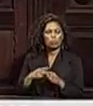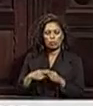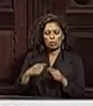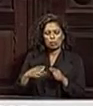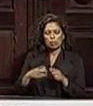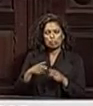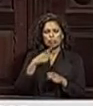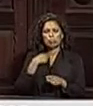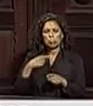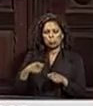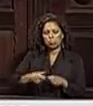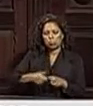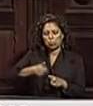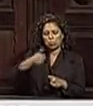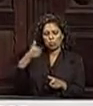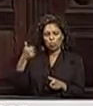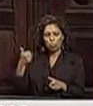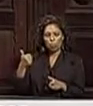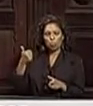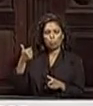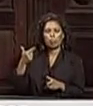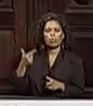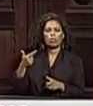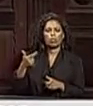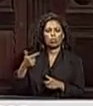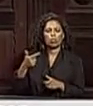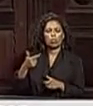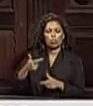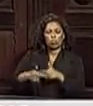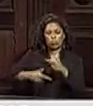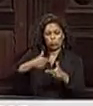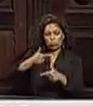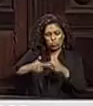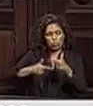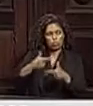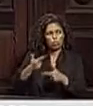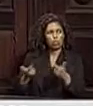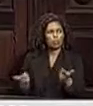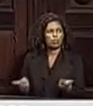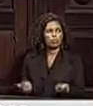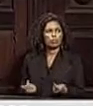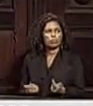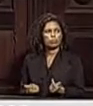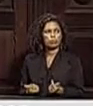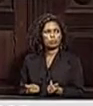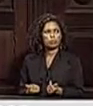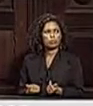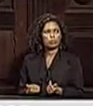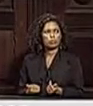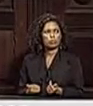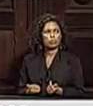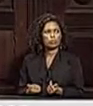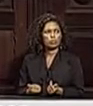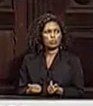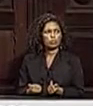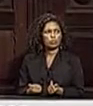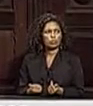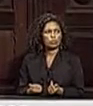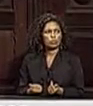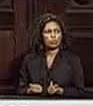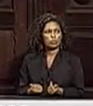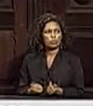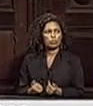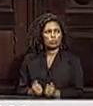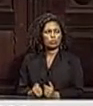condições da atividade econômica no Estado, consequentemente, gerar trabalho, gerar renda, enfim. Tenho tido muita